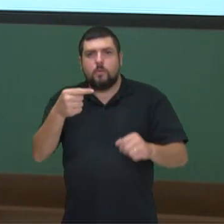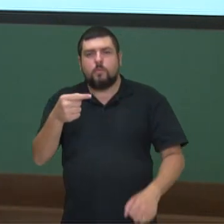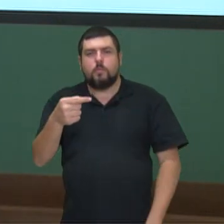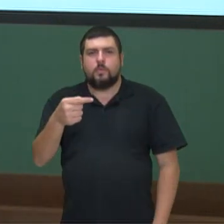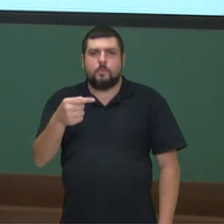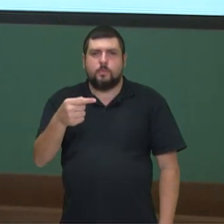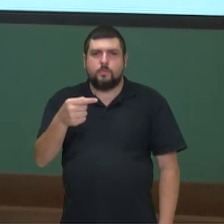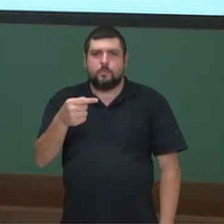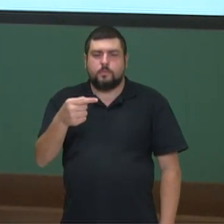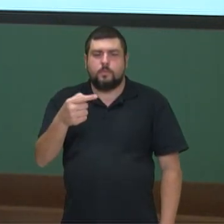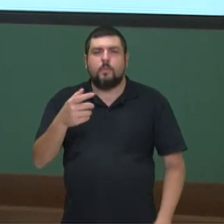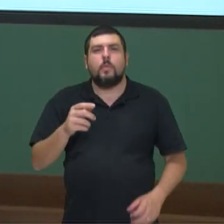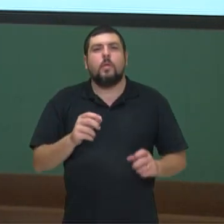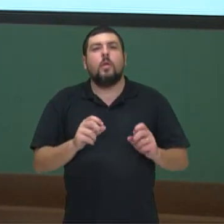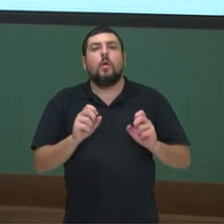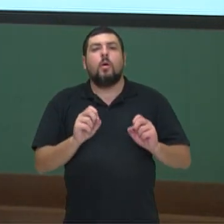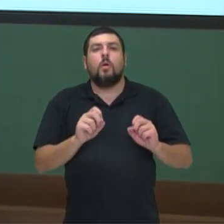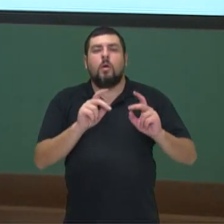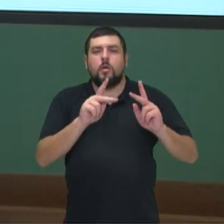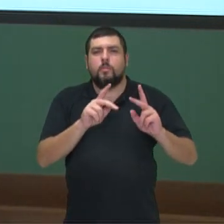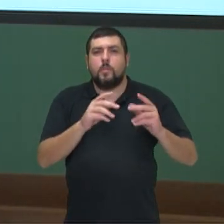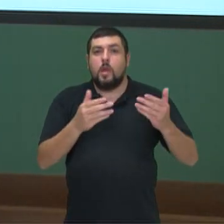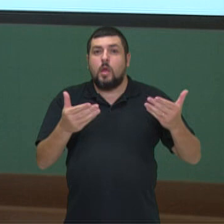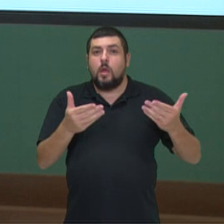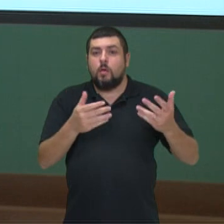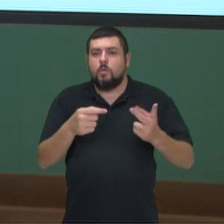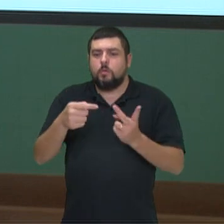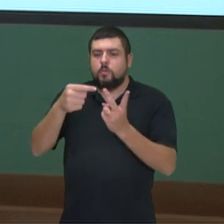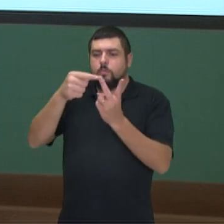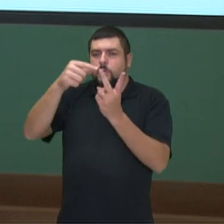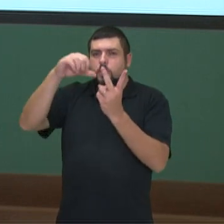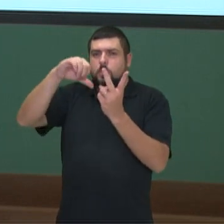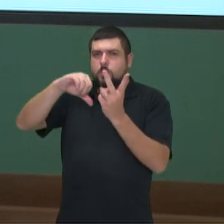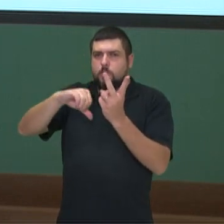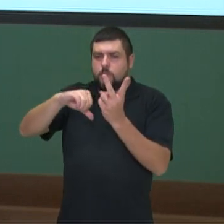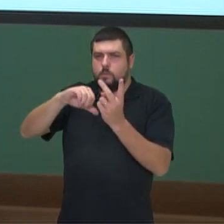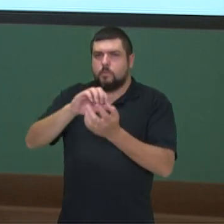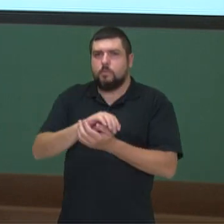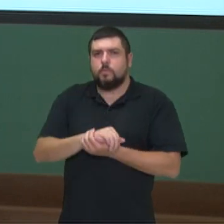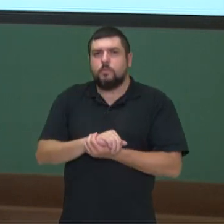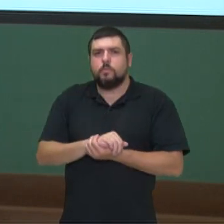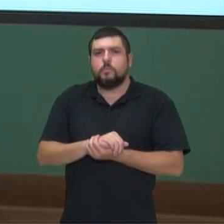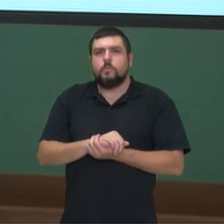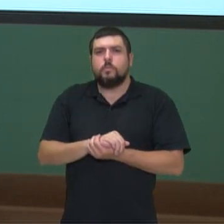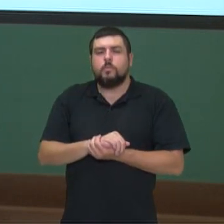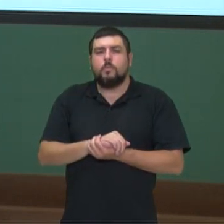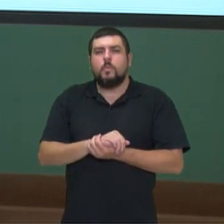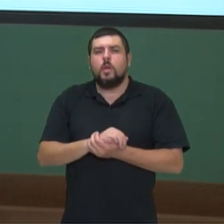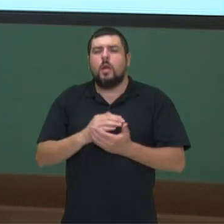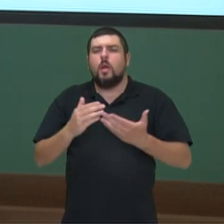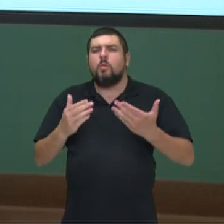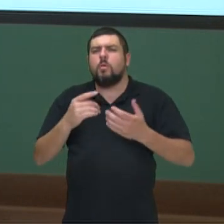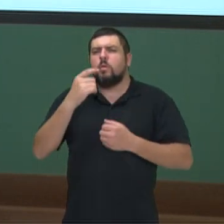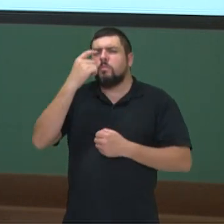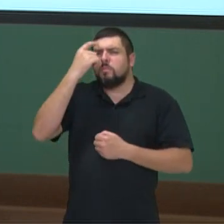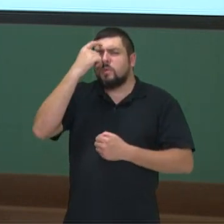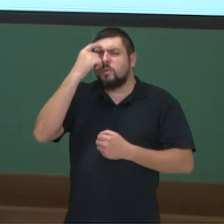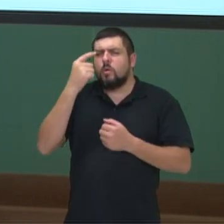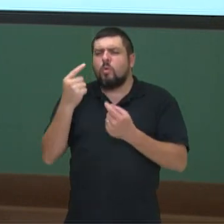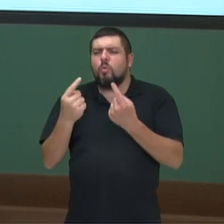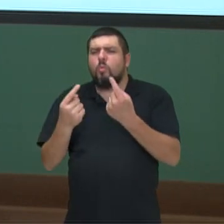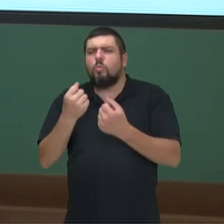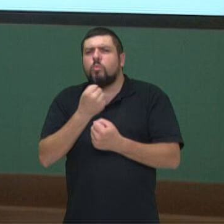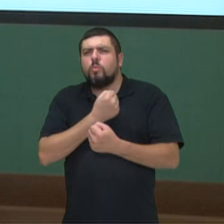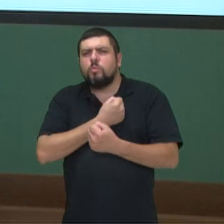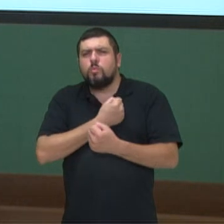menos. Agora eu resolvo a raiz quadrada de 9. Ou seja, eu vou pensar qual é o número que multiplicado por